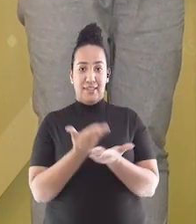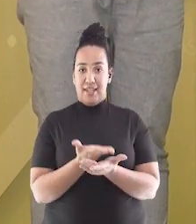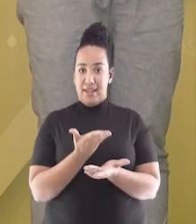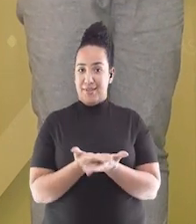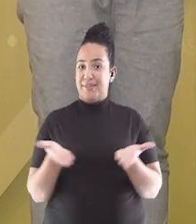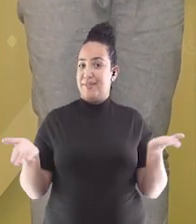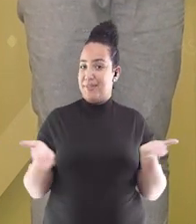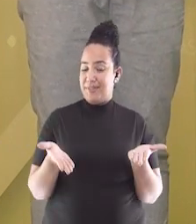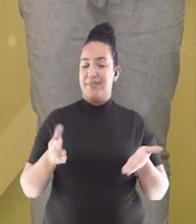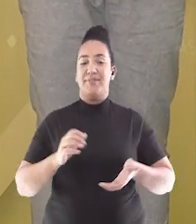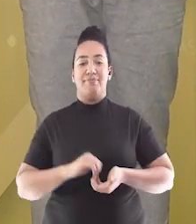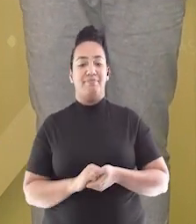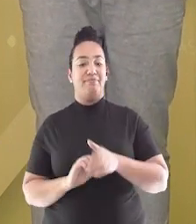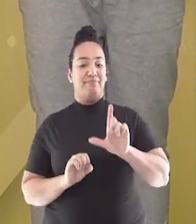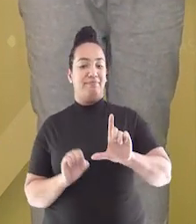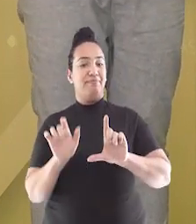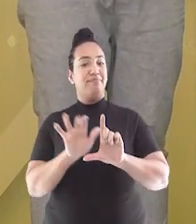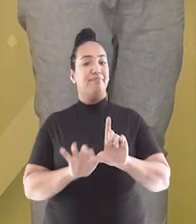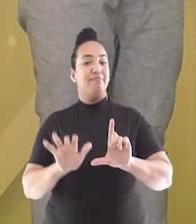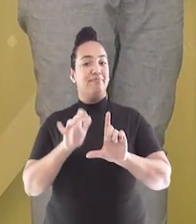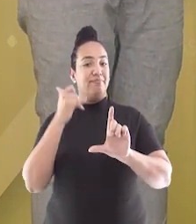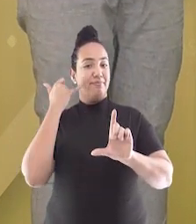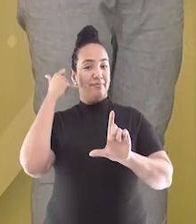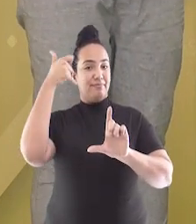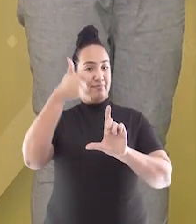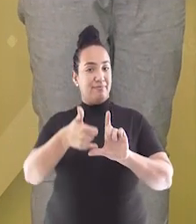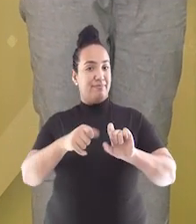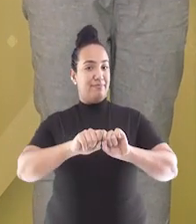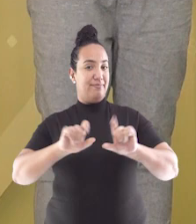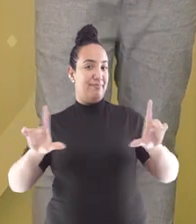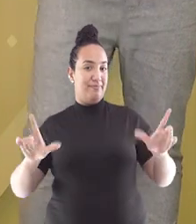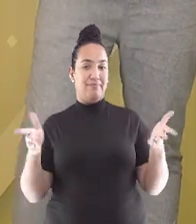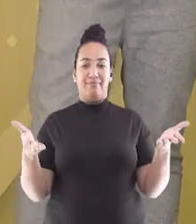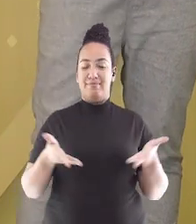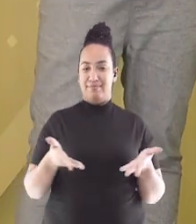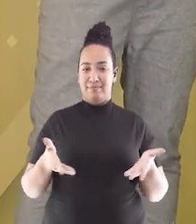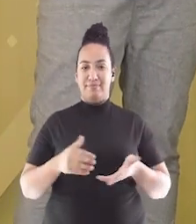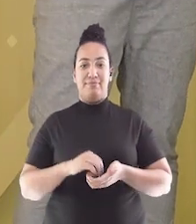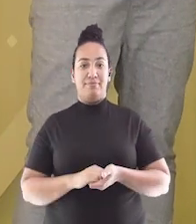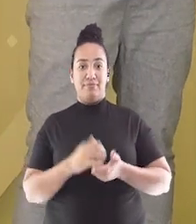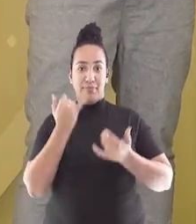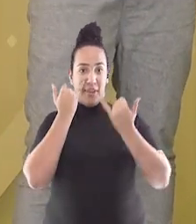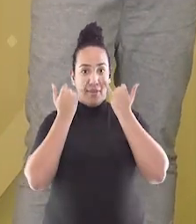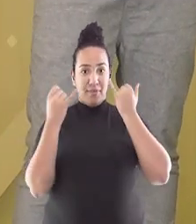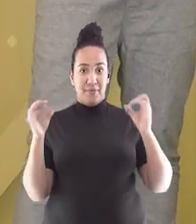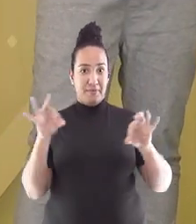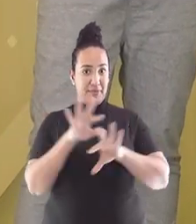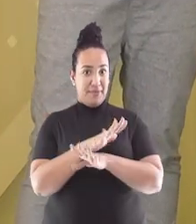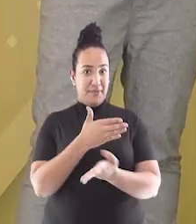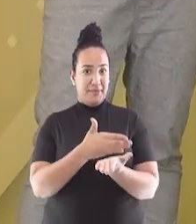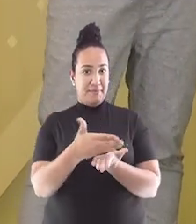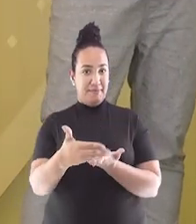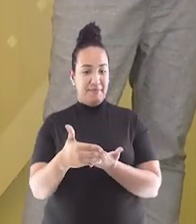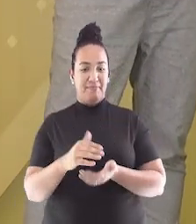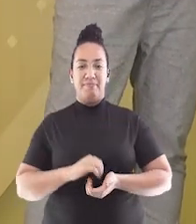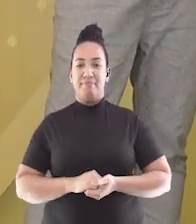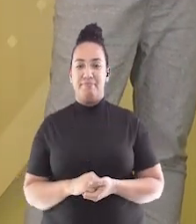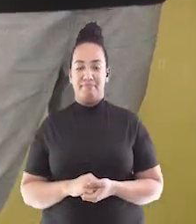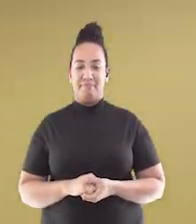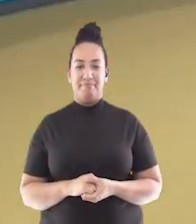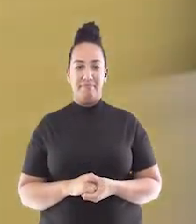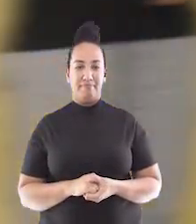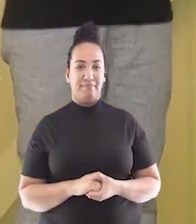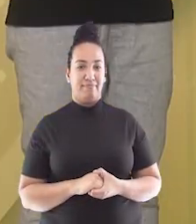aula de hoje, hein? É só apontar o celular para o QR Code que aparece aí na sua tela. Informações dadas, vamos à